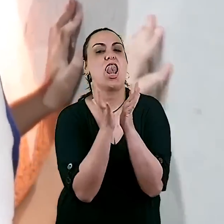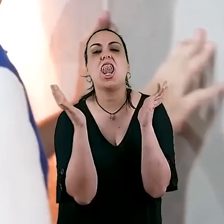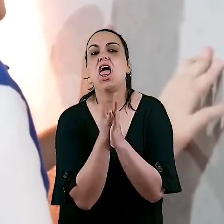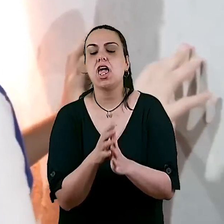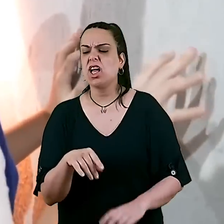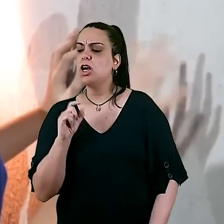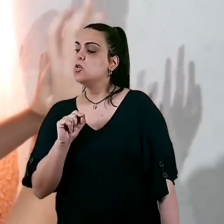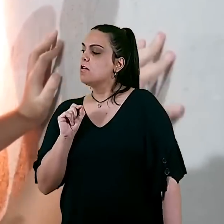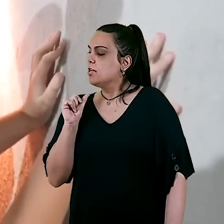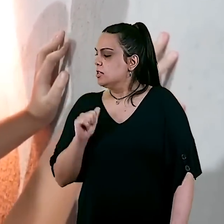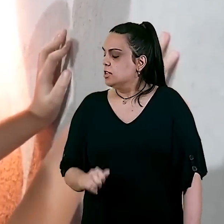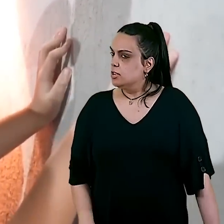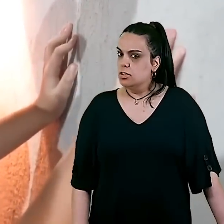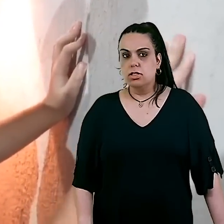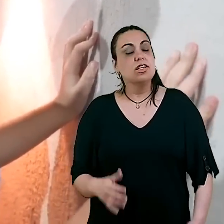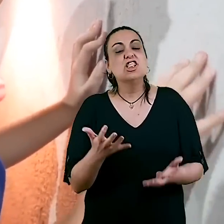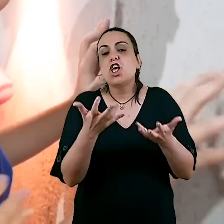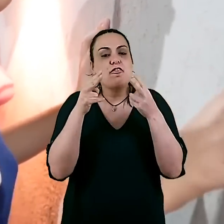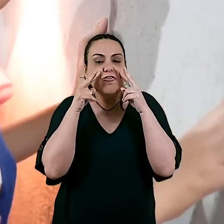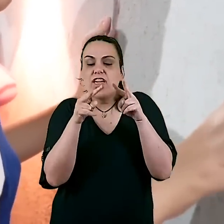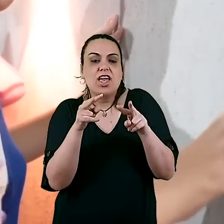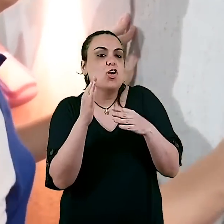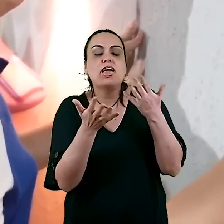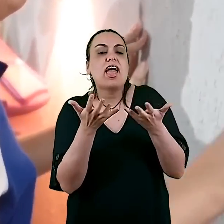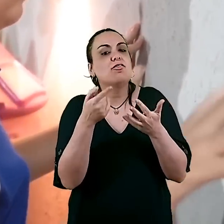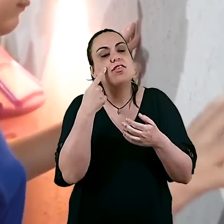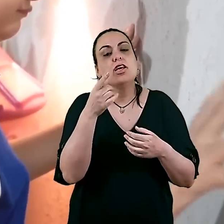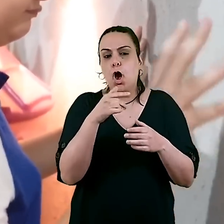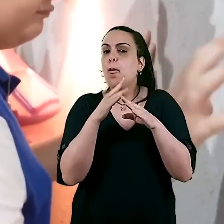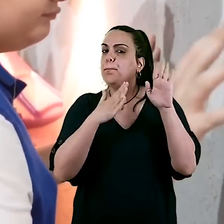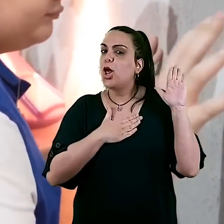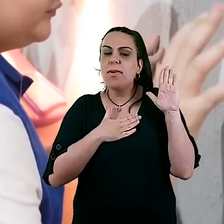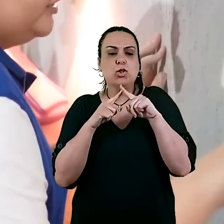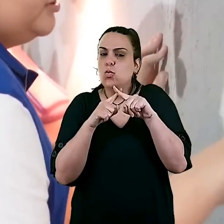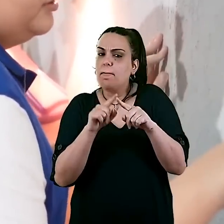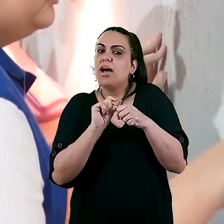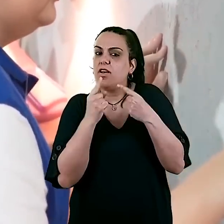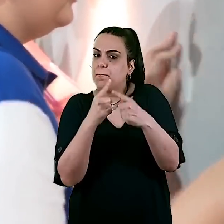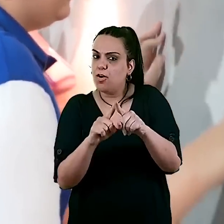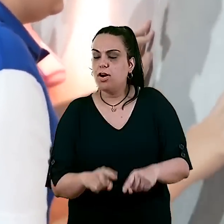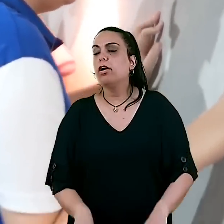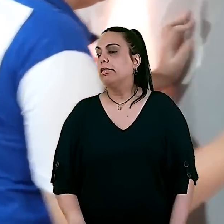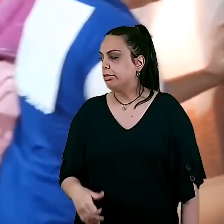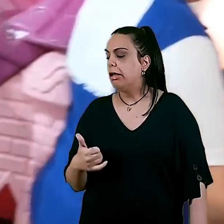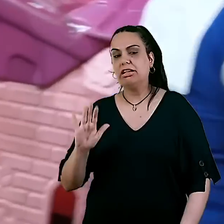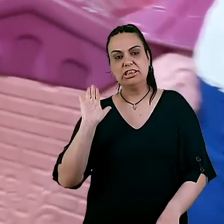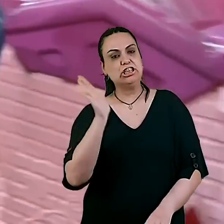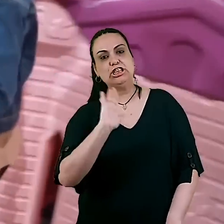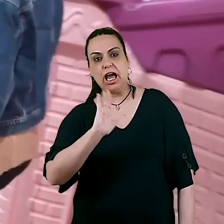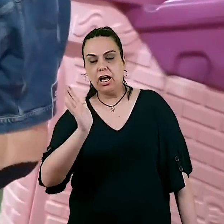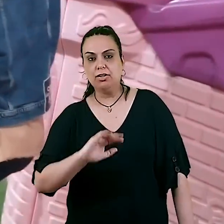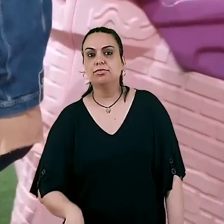O que você tá fazendo aqui? Eu só vim ver como é que você tava. Eu prometo que eu nunca mais faço isso com você, tá bom? Tá.